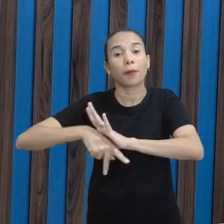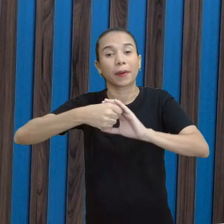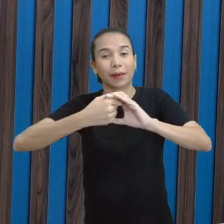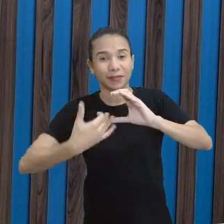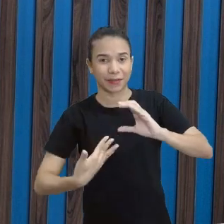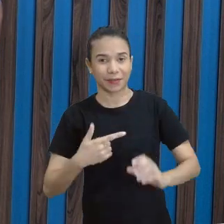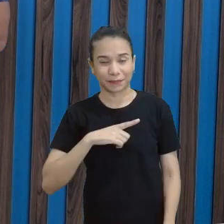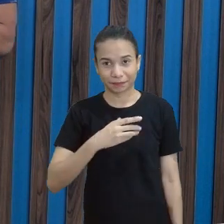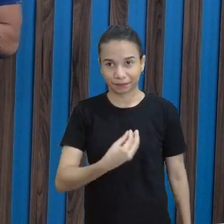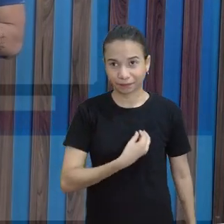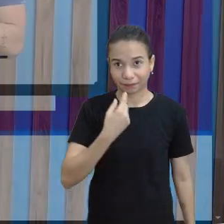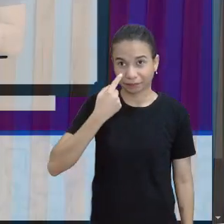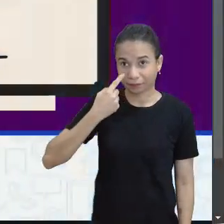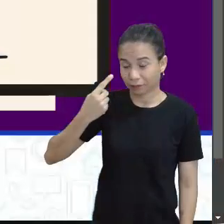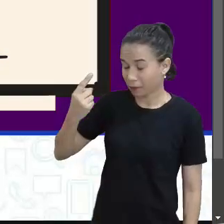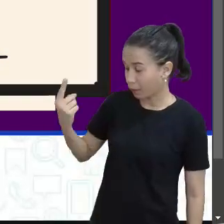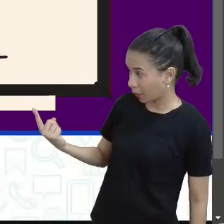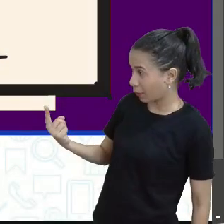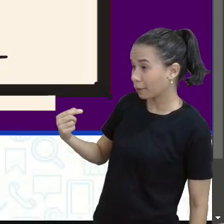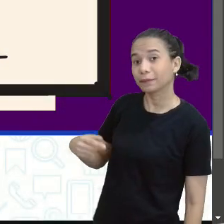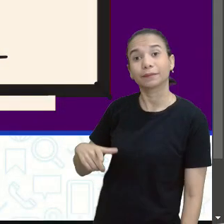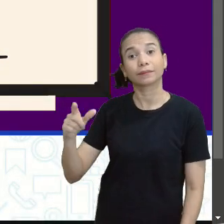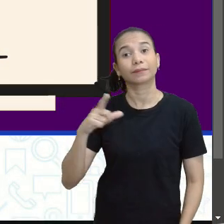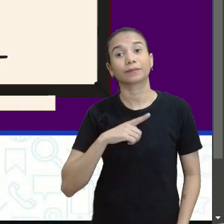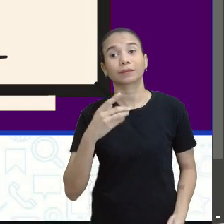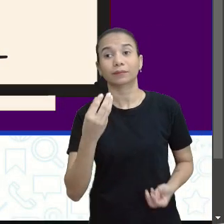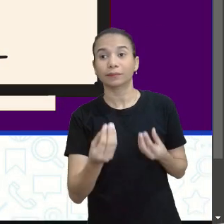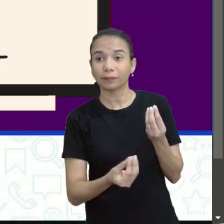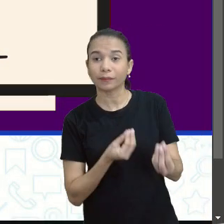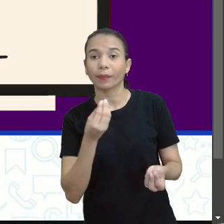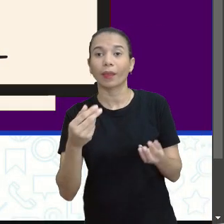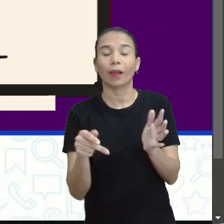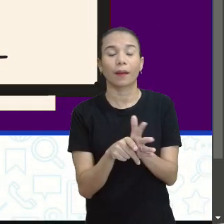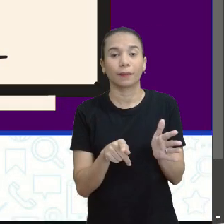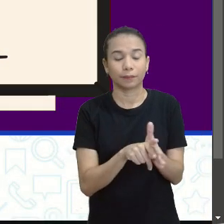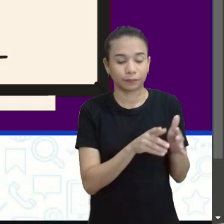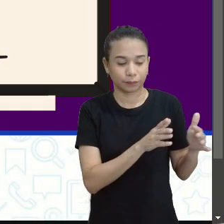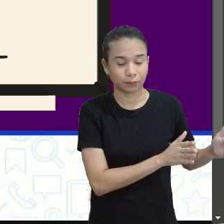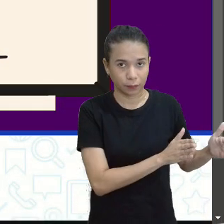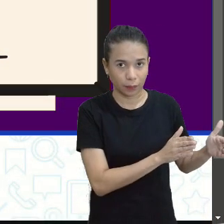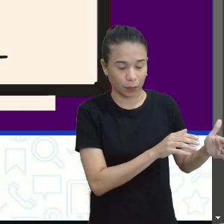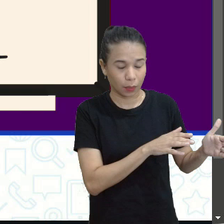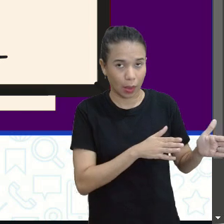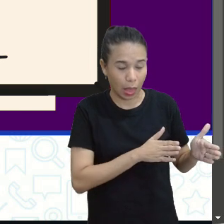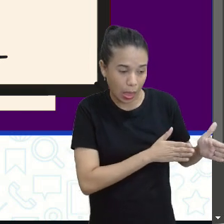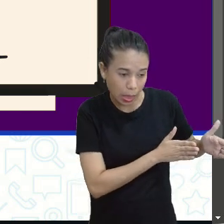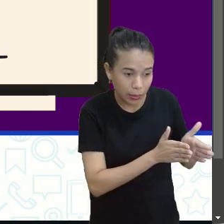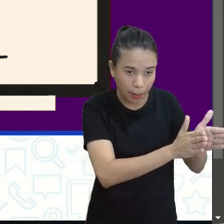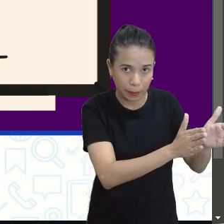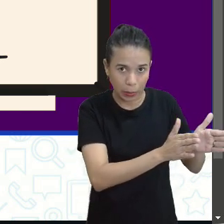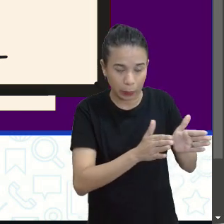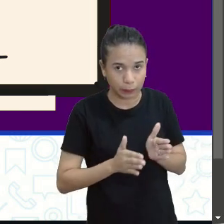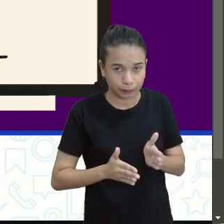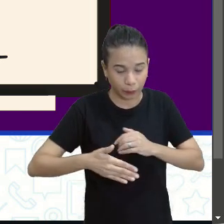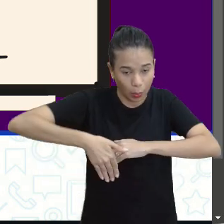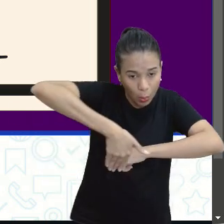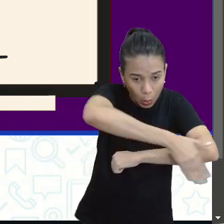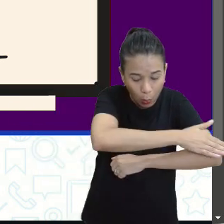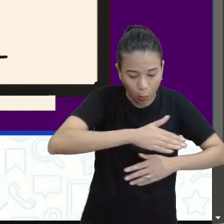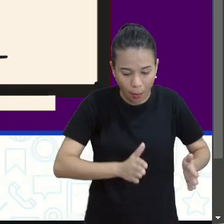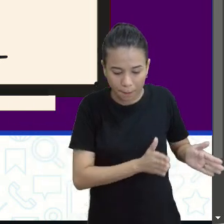classificação. Já os atletas aí que fazem provas de campo, então